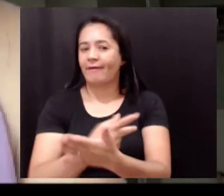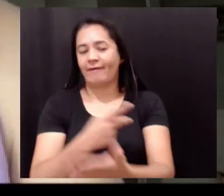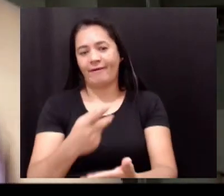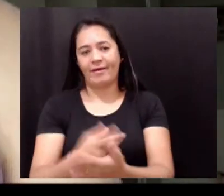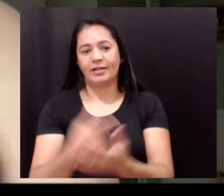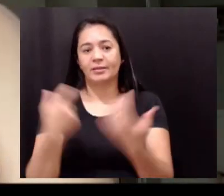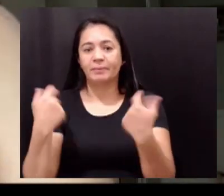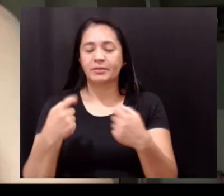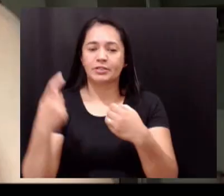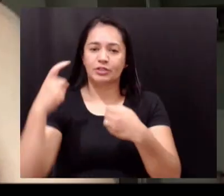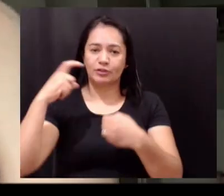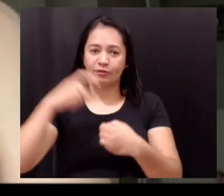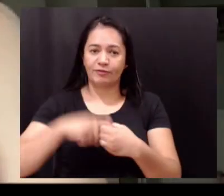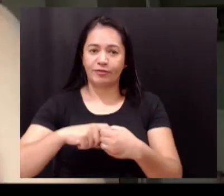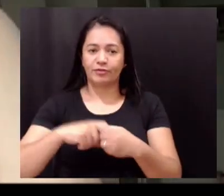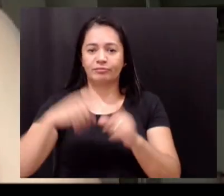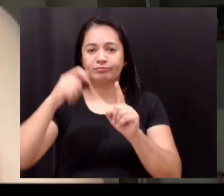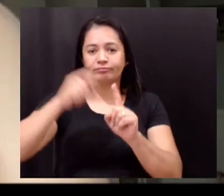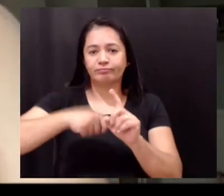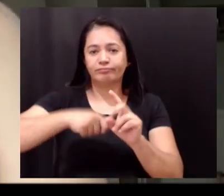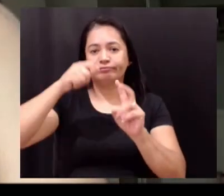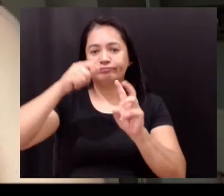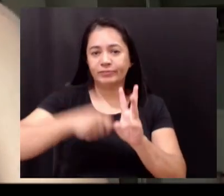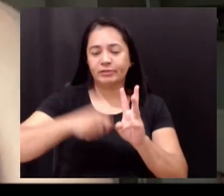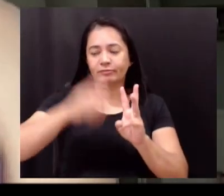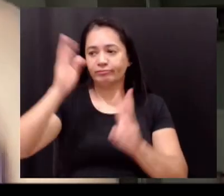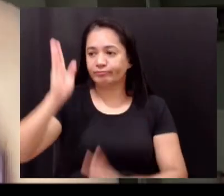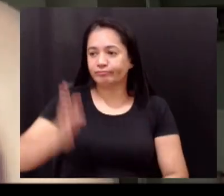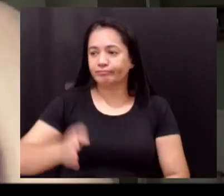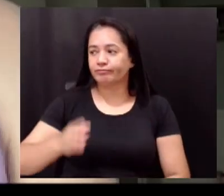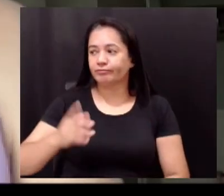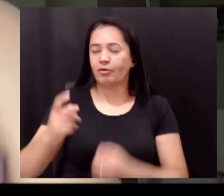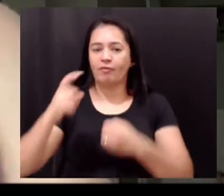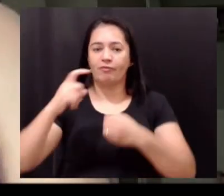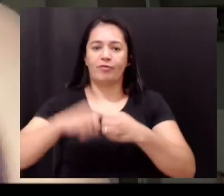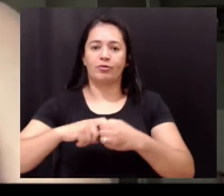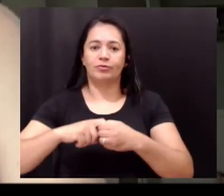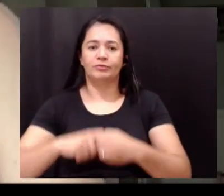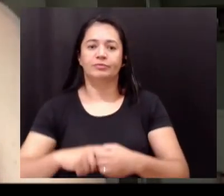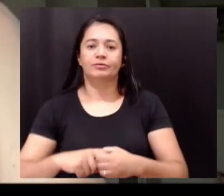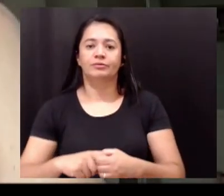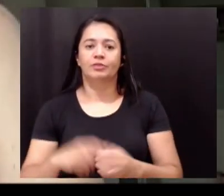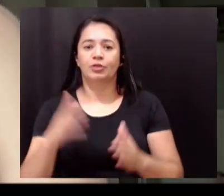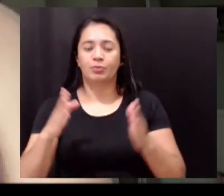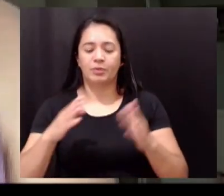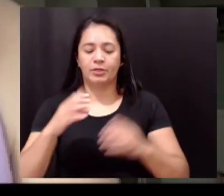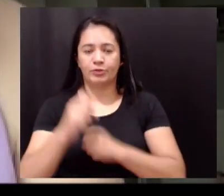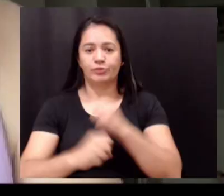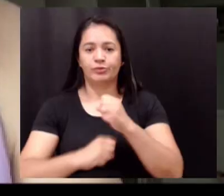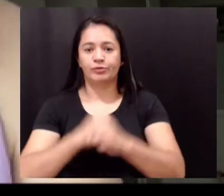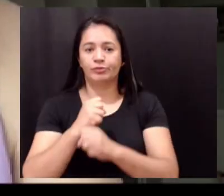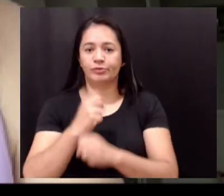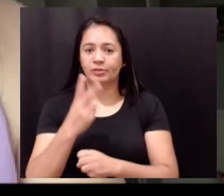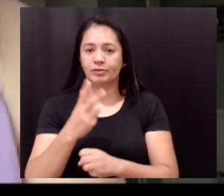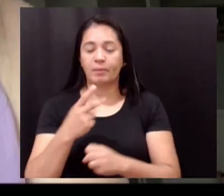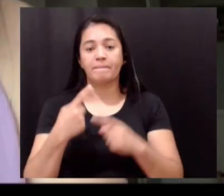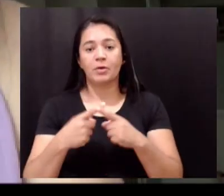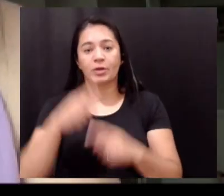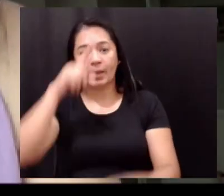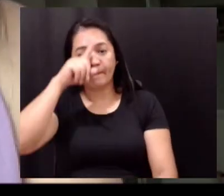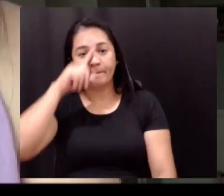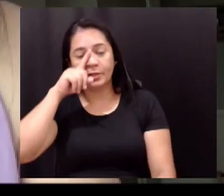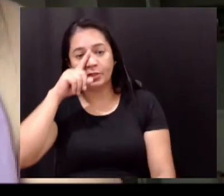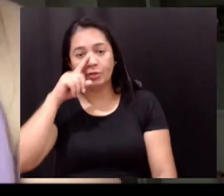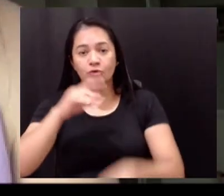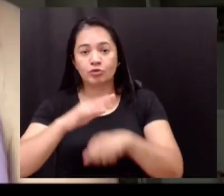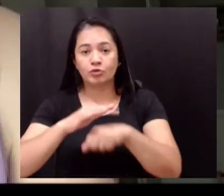cada 3 em 3 meses nesses primeiros 2 anos, porque é onde ocorre o maior risco dessa doença retornar. Após